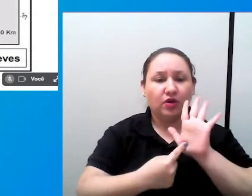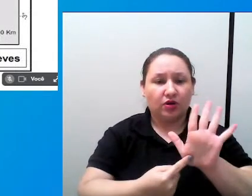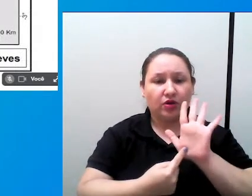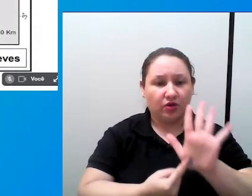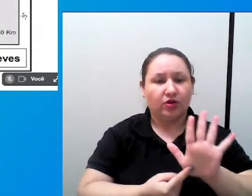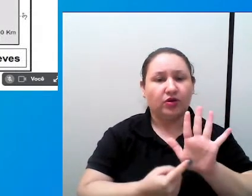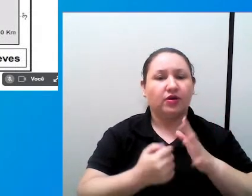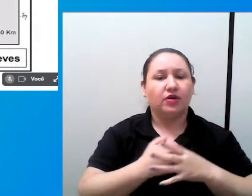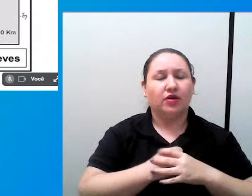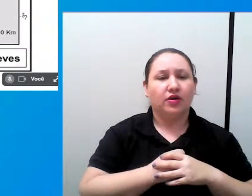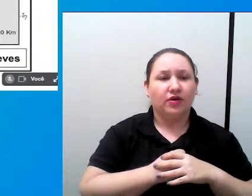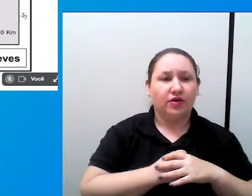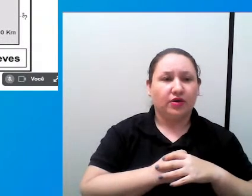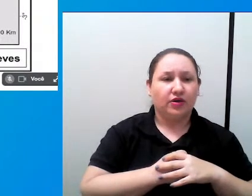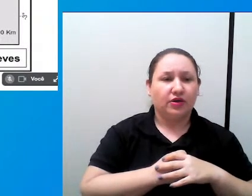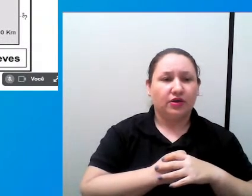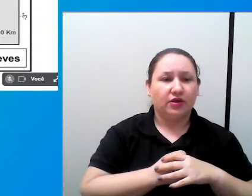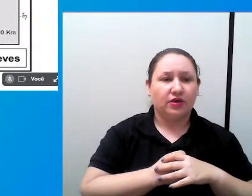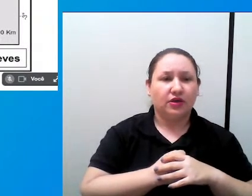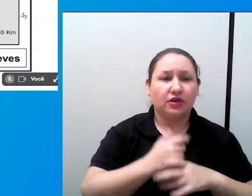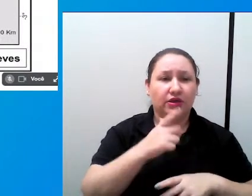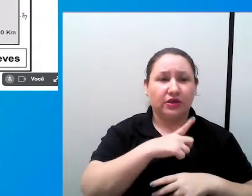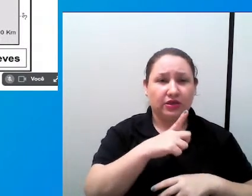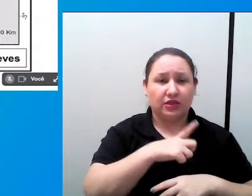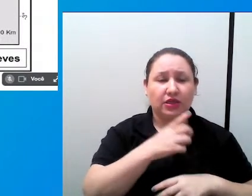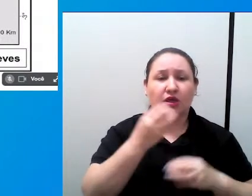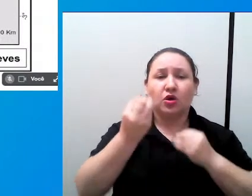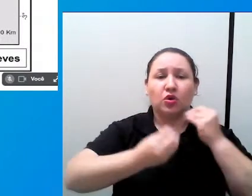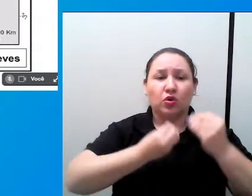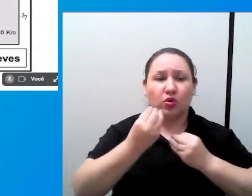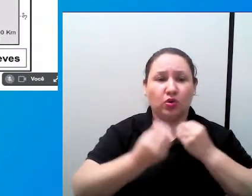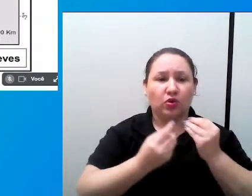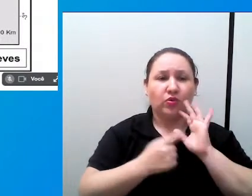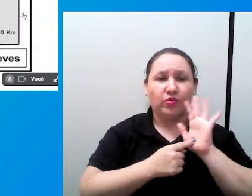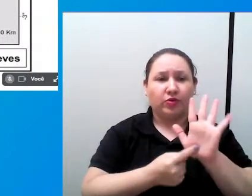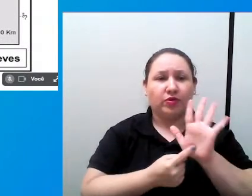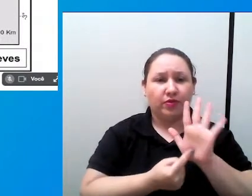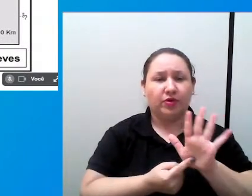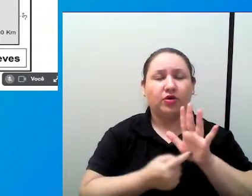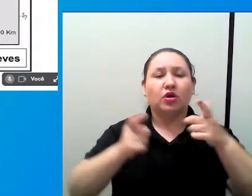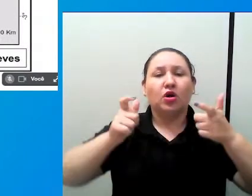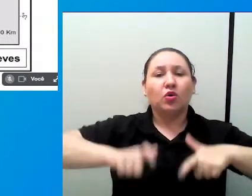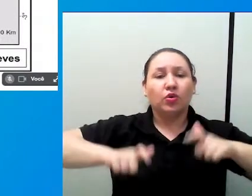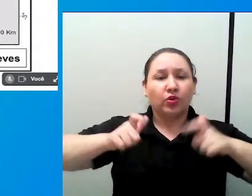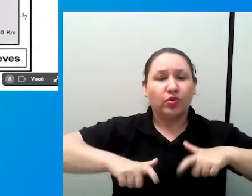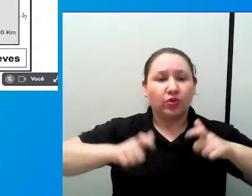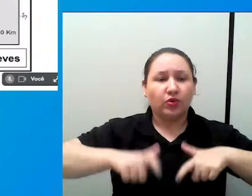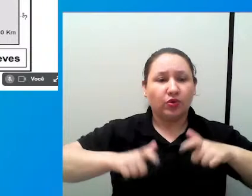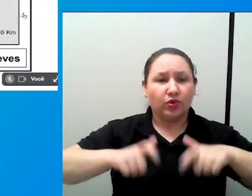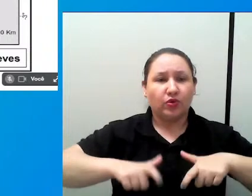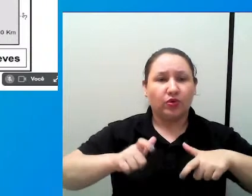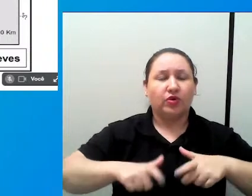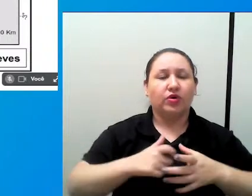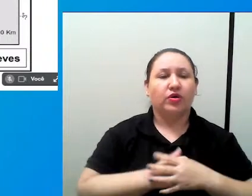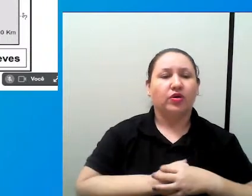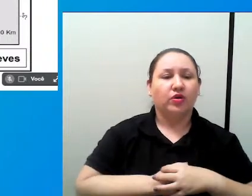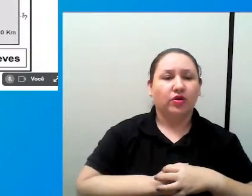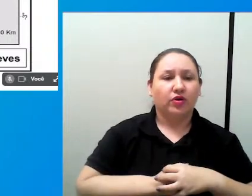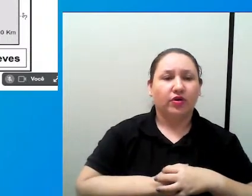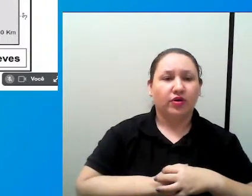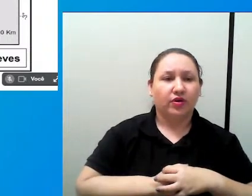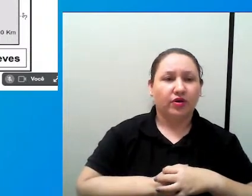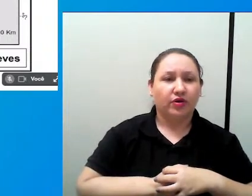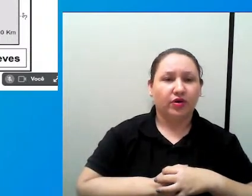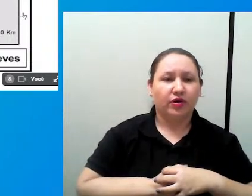Colocar o nosso território, tá? Primeiro temos que delimitar o espaço físico e território. O município de origem é o município de Breves, na Ilha do